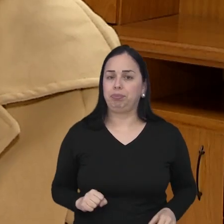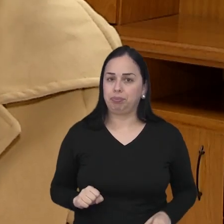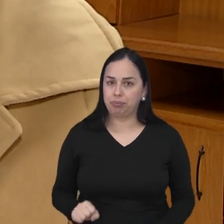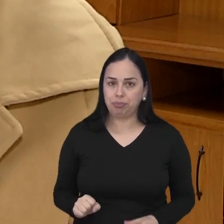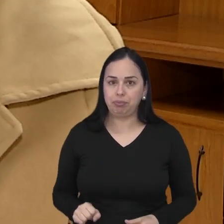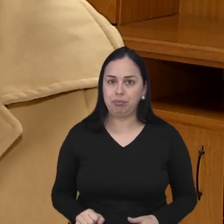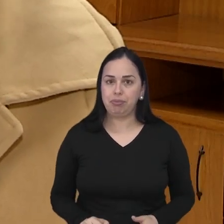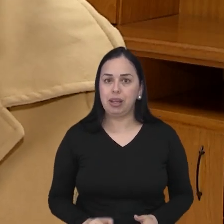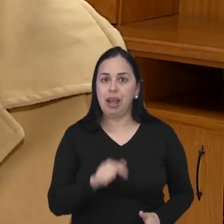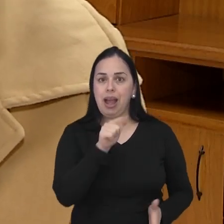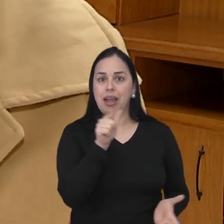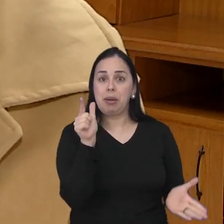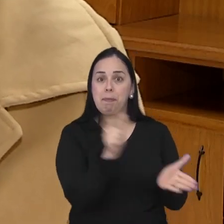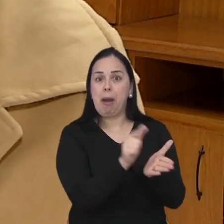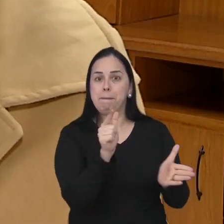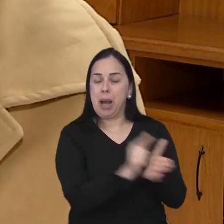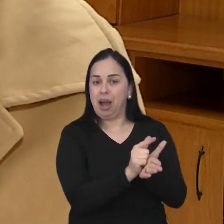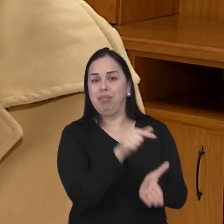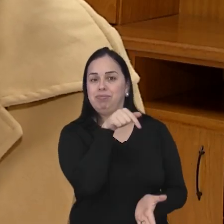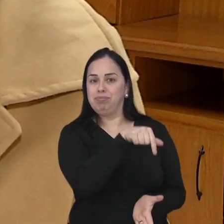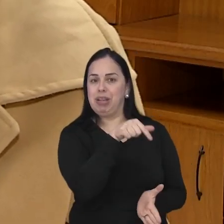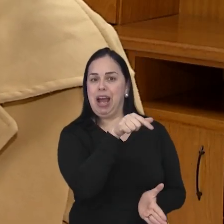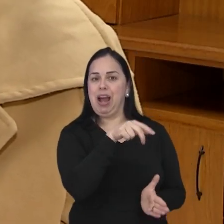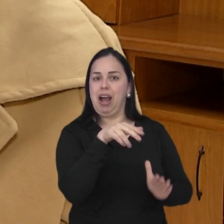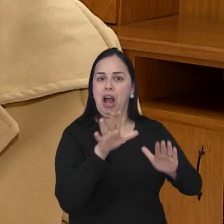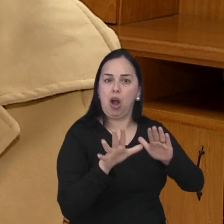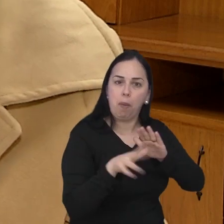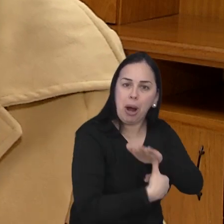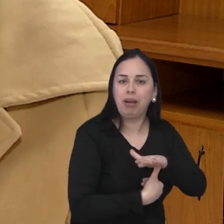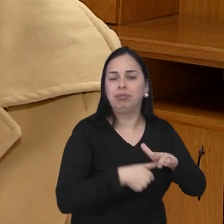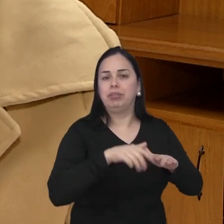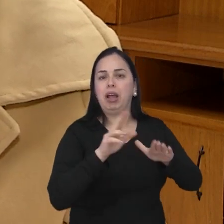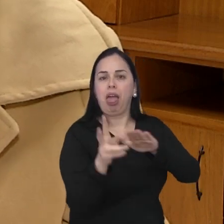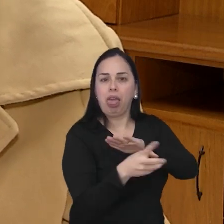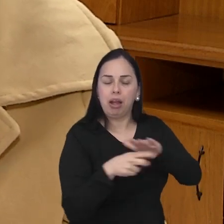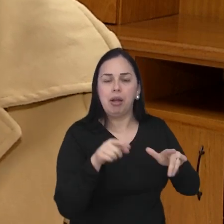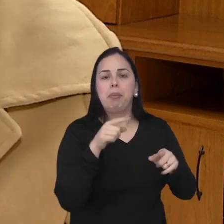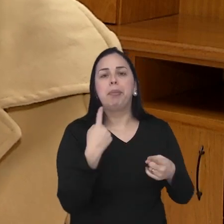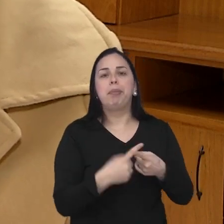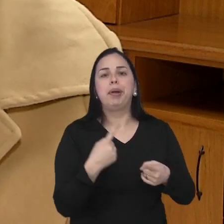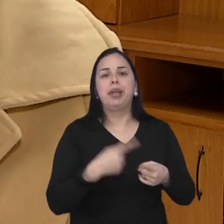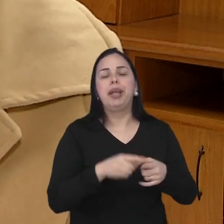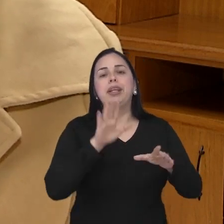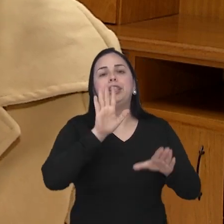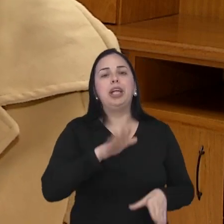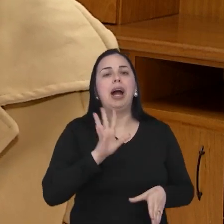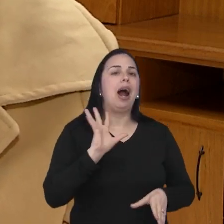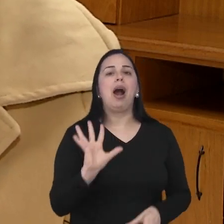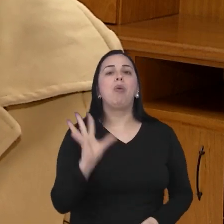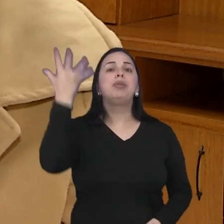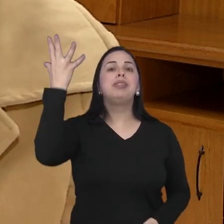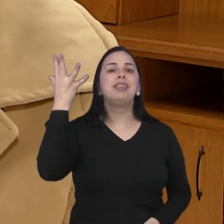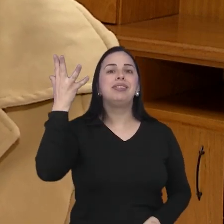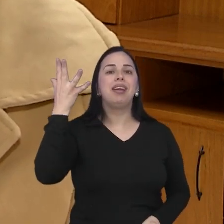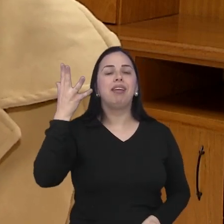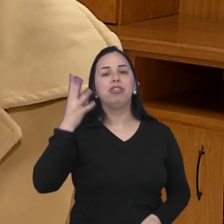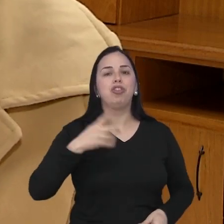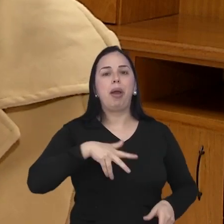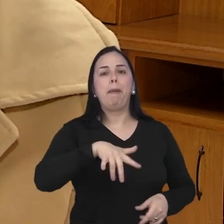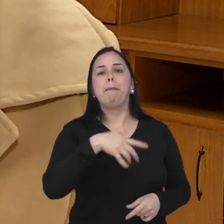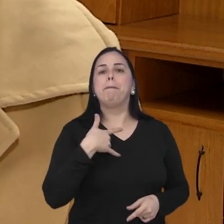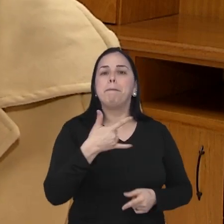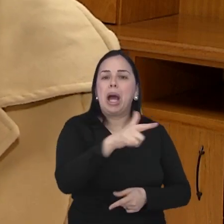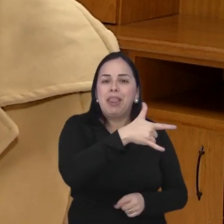só acabou com a fraude eleitoral, porque as urnas em papel às vezes chegavam já com votos dentro, tinha muitas